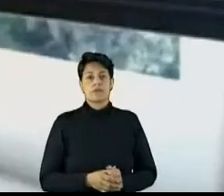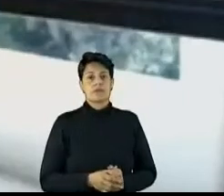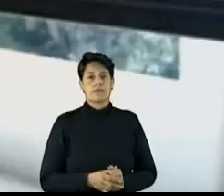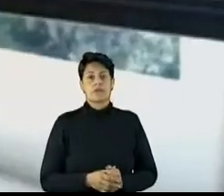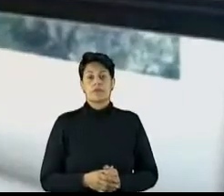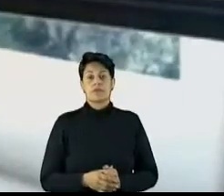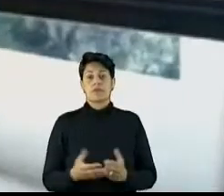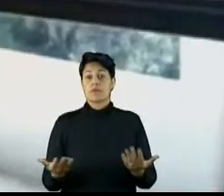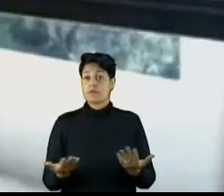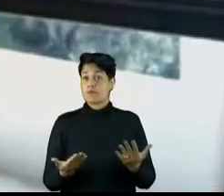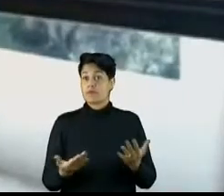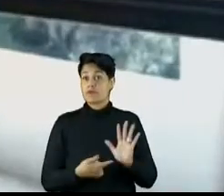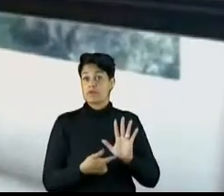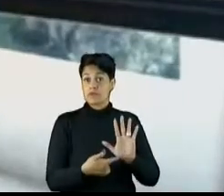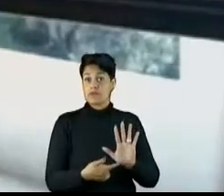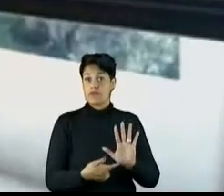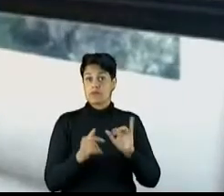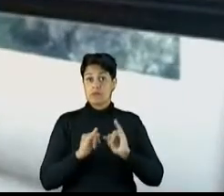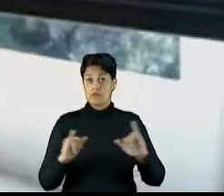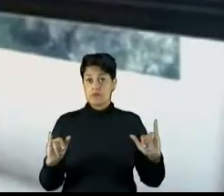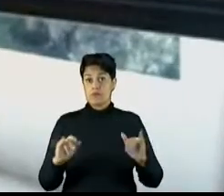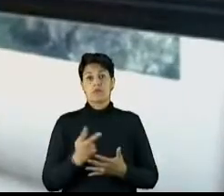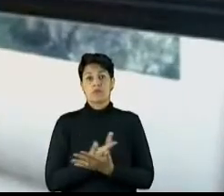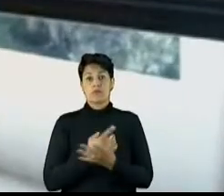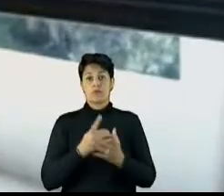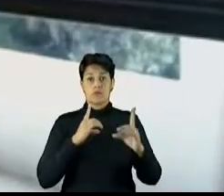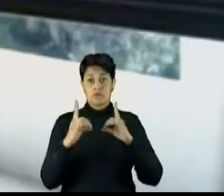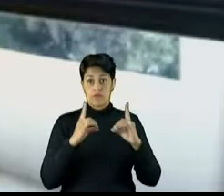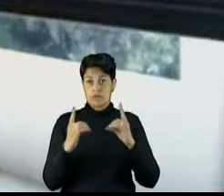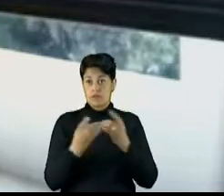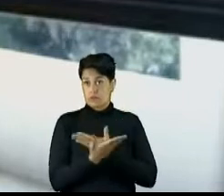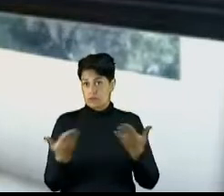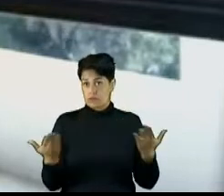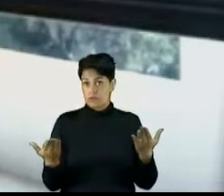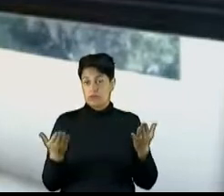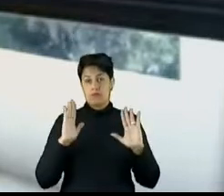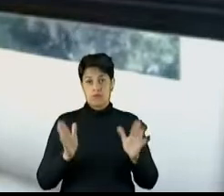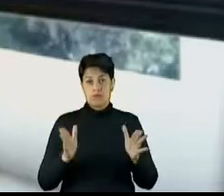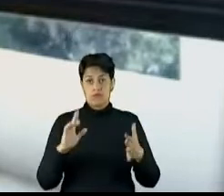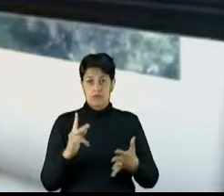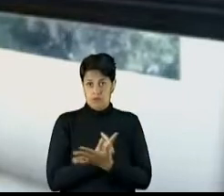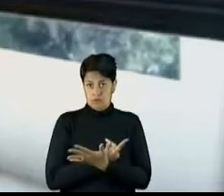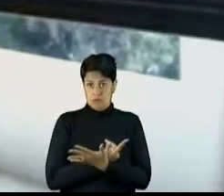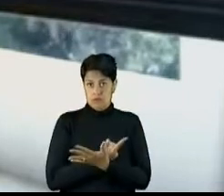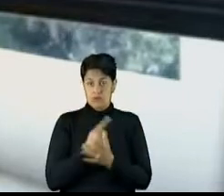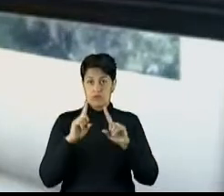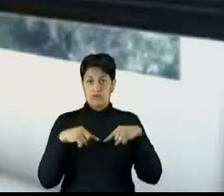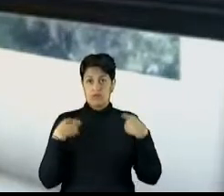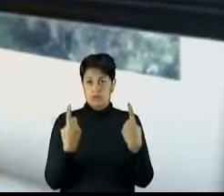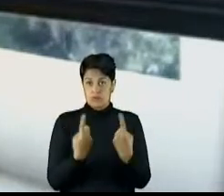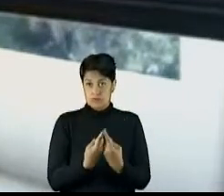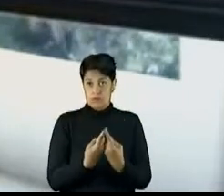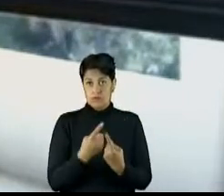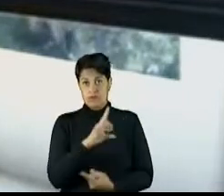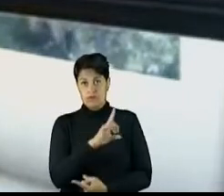Trago a presente comunicação, conforme diálogo mantido com Vossas Excelências, em reunião que antecedeu a sessão plenária do último dia 7 de julho, às